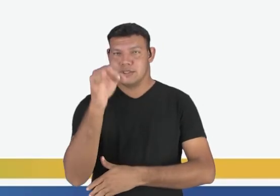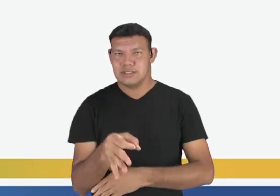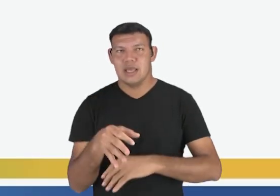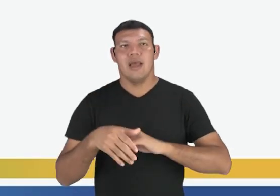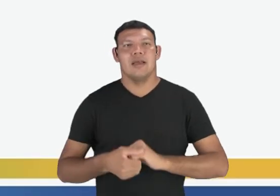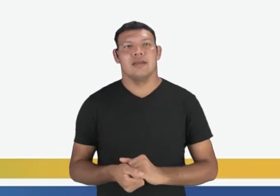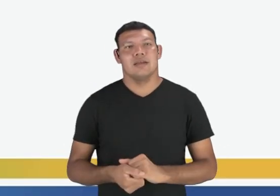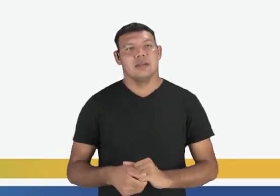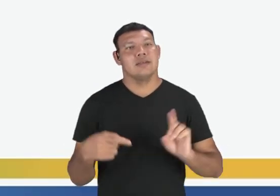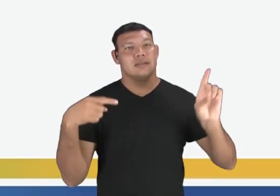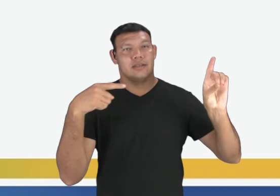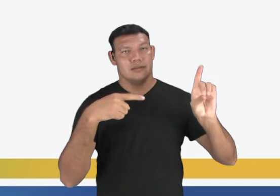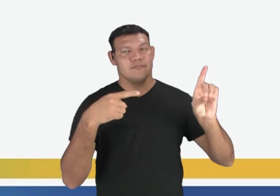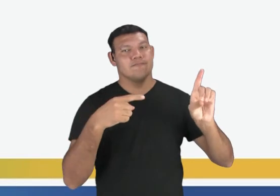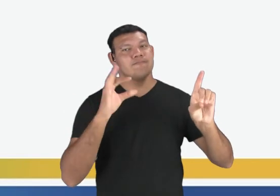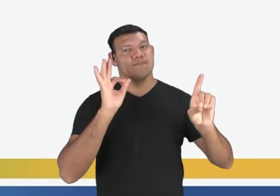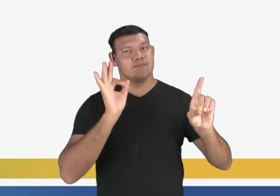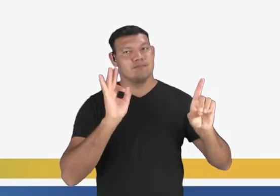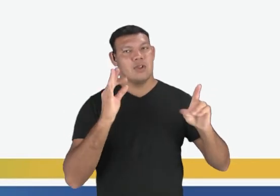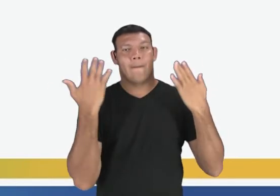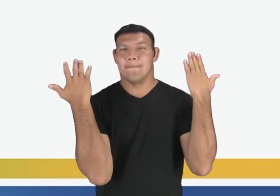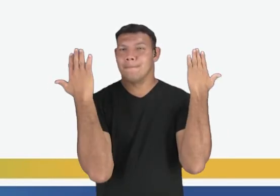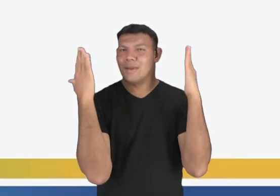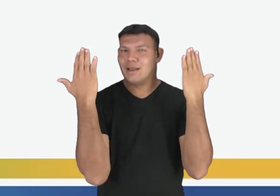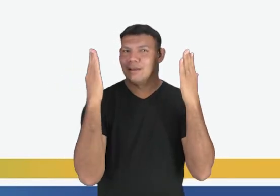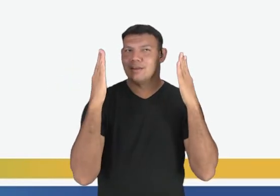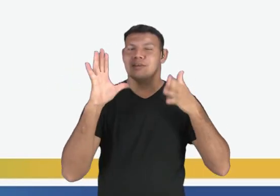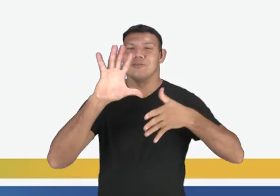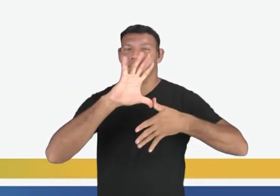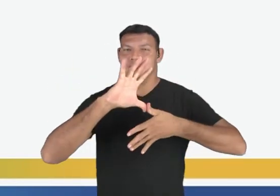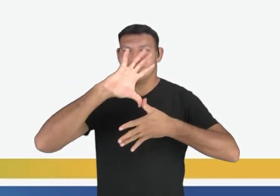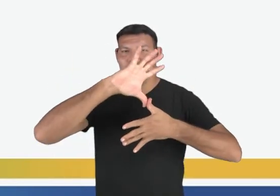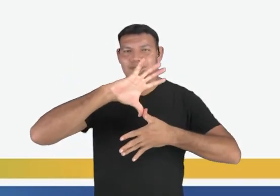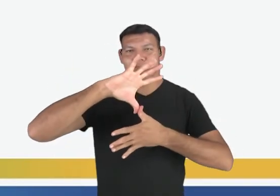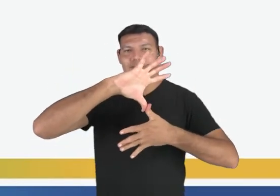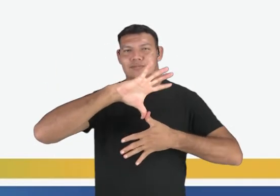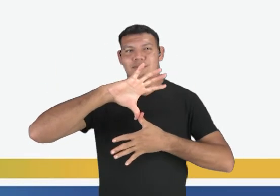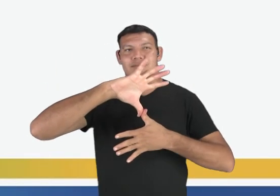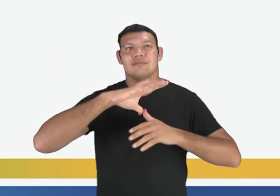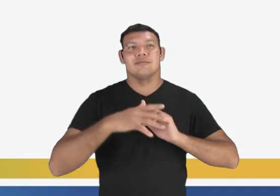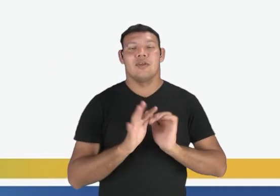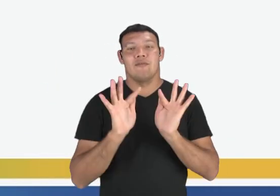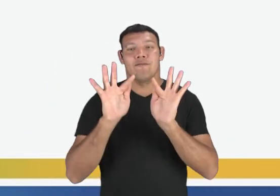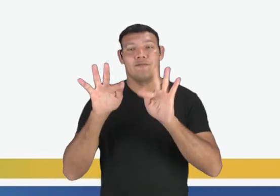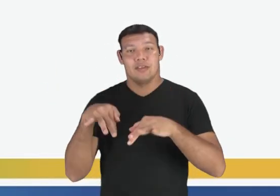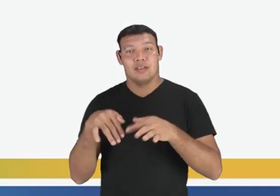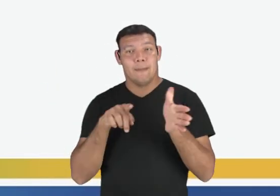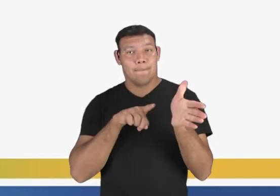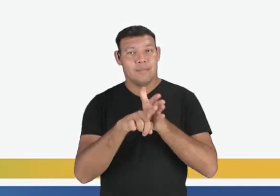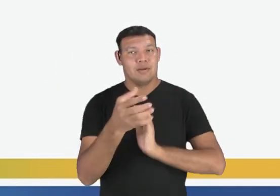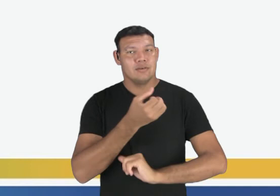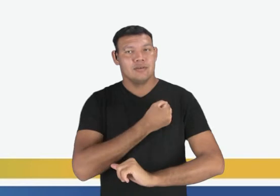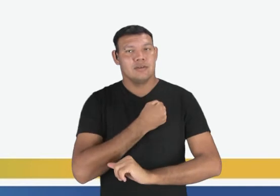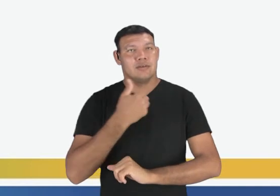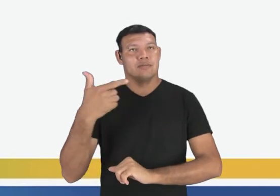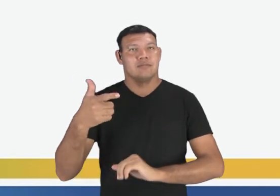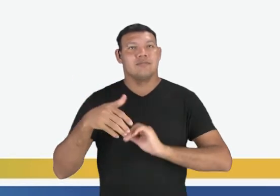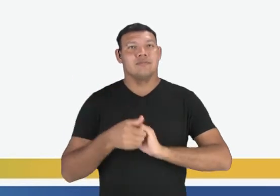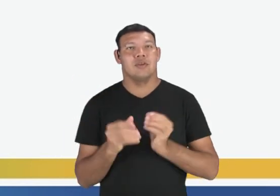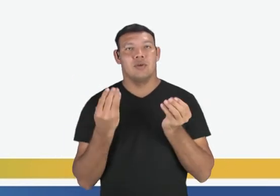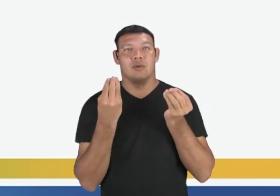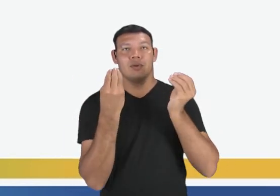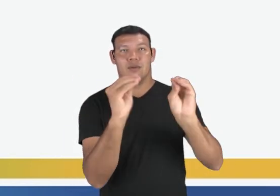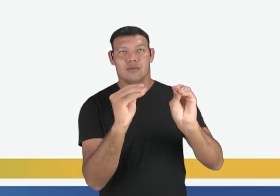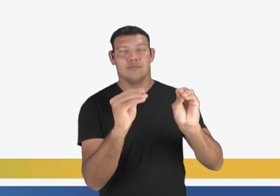letra correta é a letra D, tá certo, cartografia. E finalizando com a nossa segunda questão,